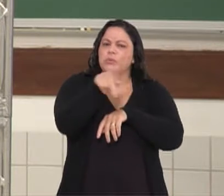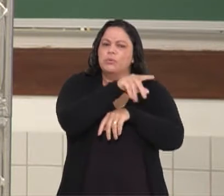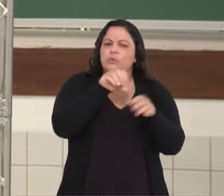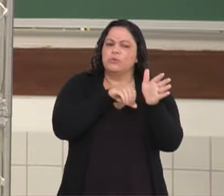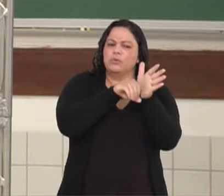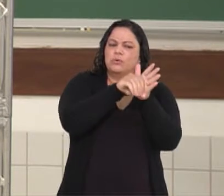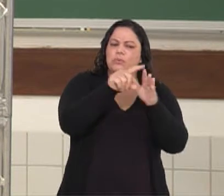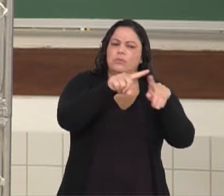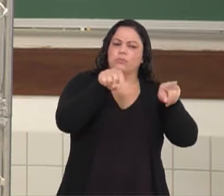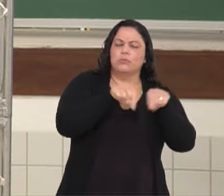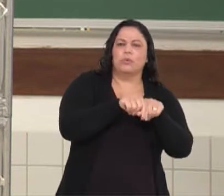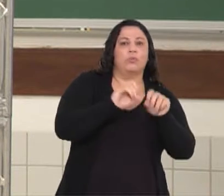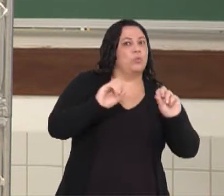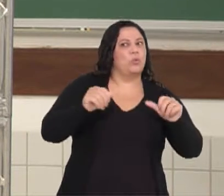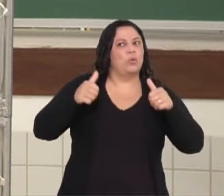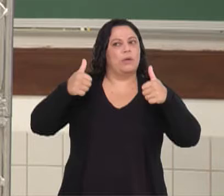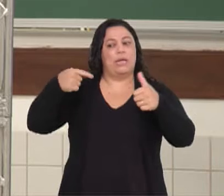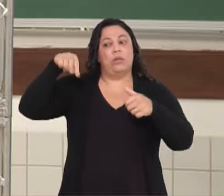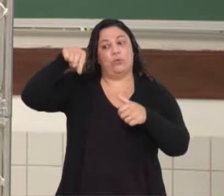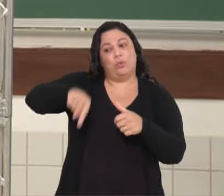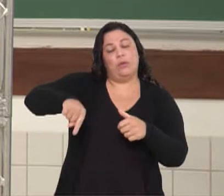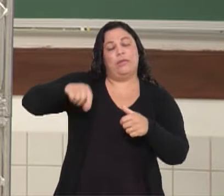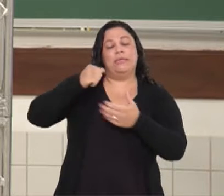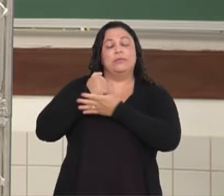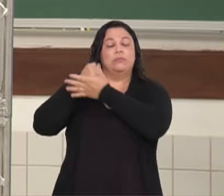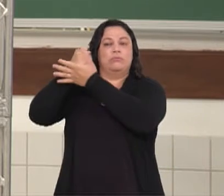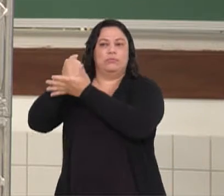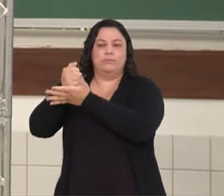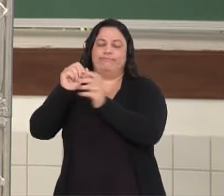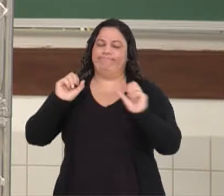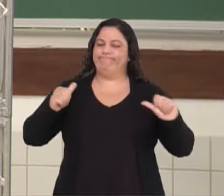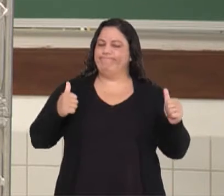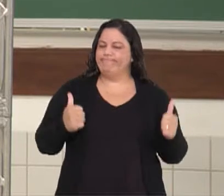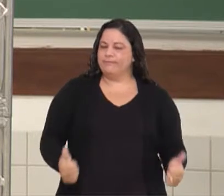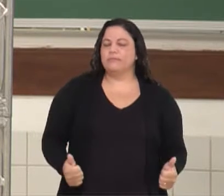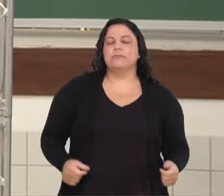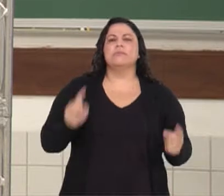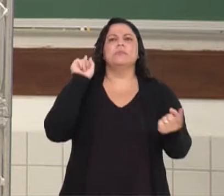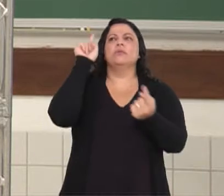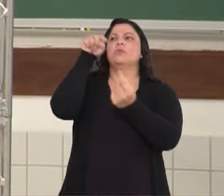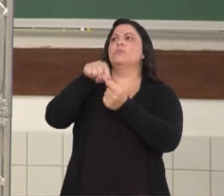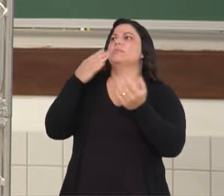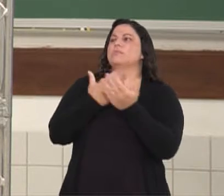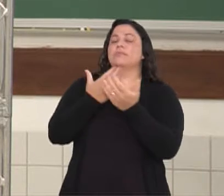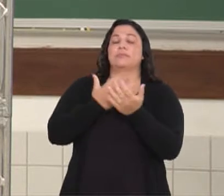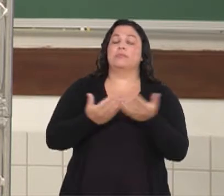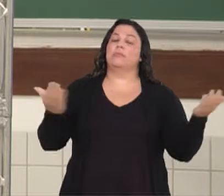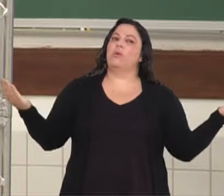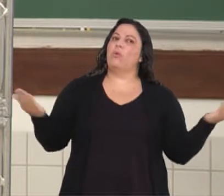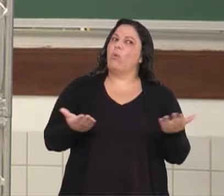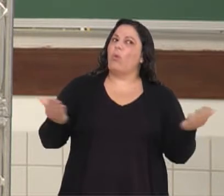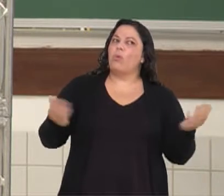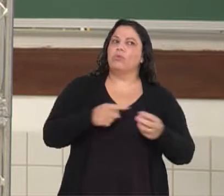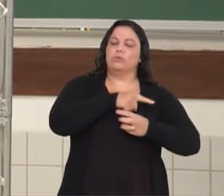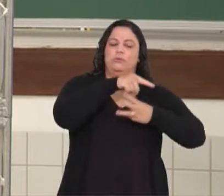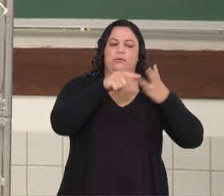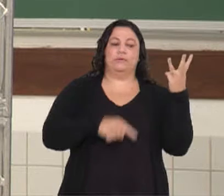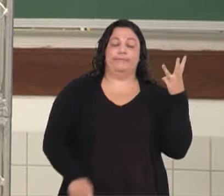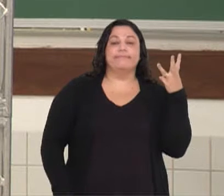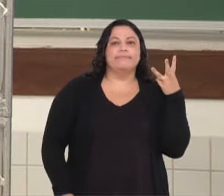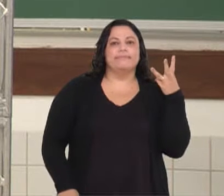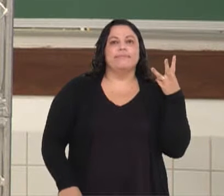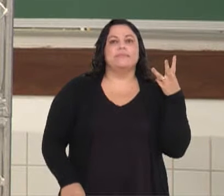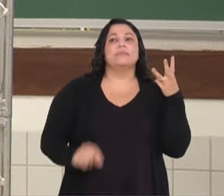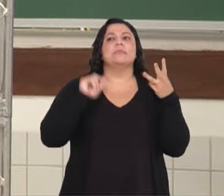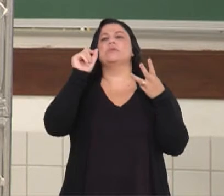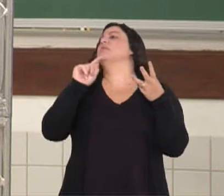Eu estou aqui como suporte para você. Vamos então ver quais são os objetivos da nossa aula de hoje. Nós temos três grandes objetivos, mas o